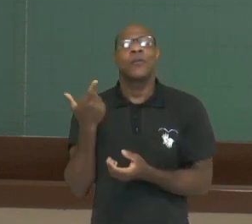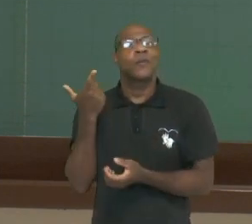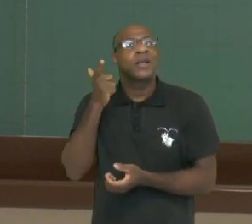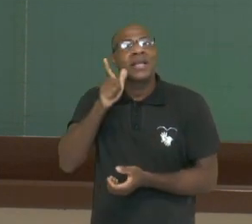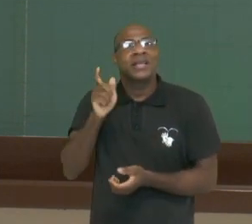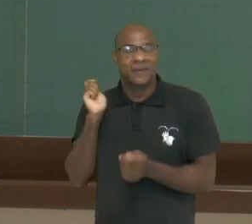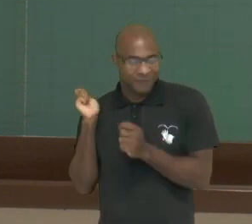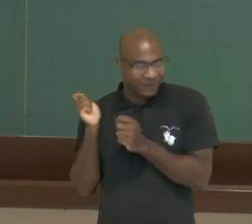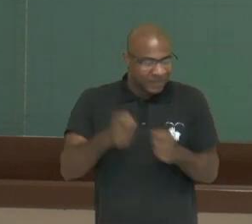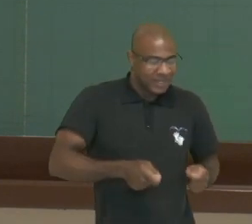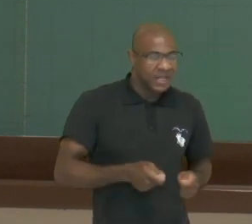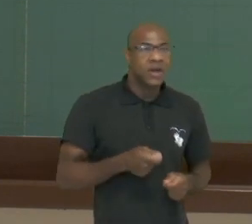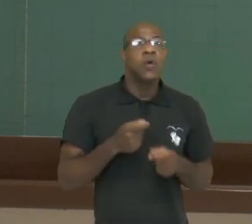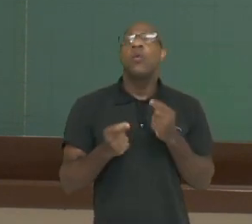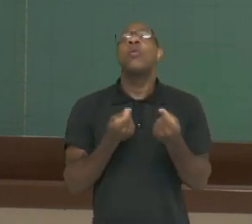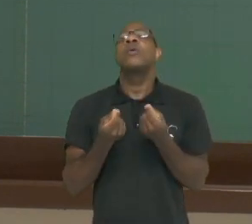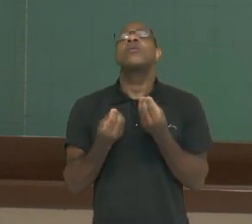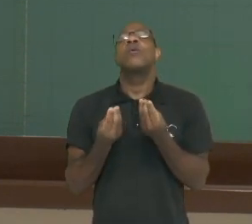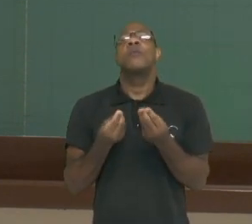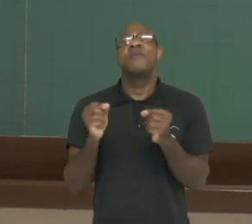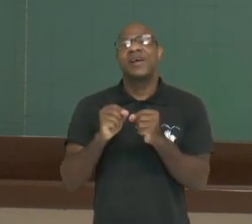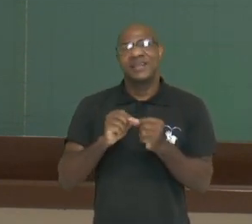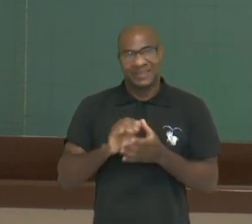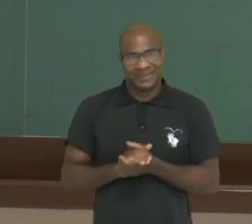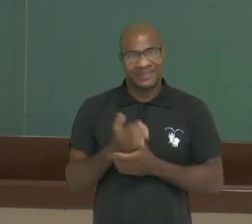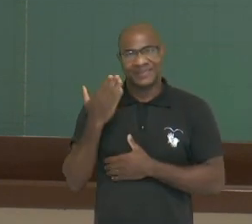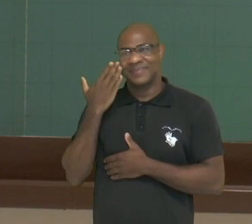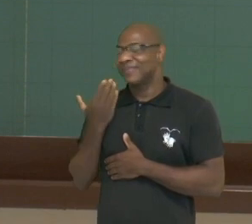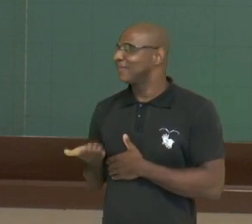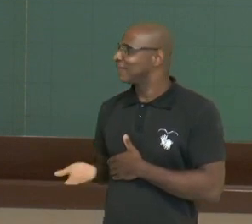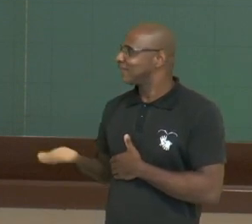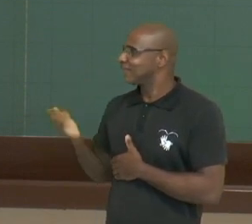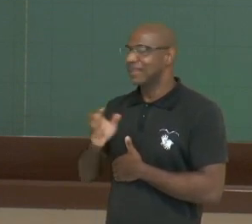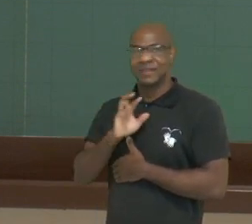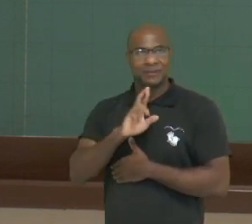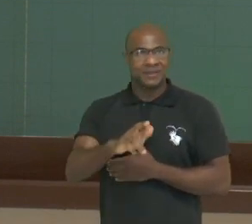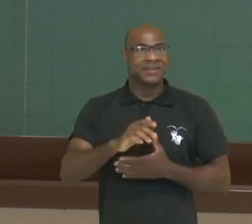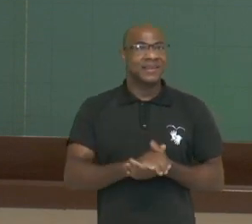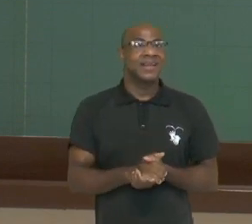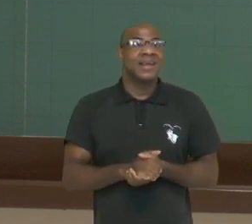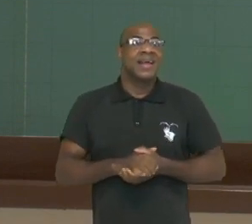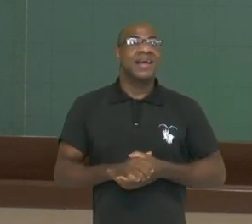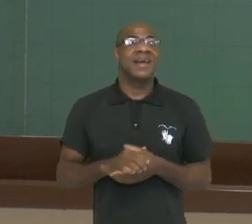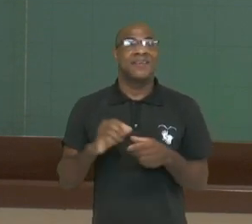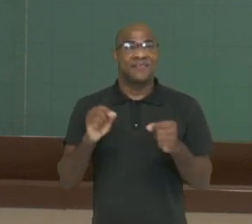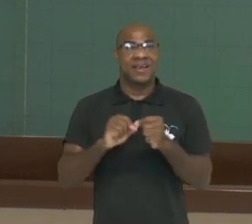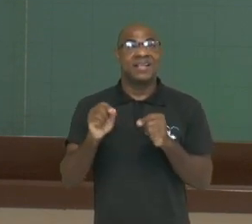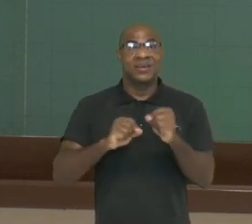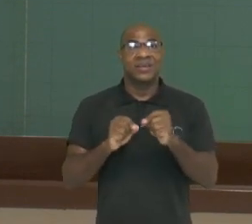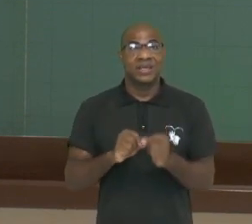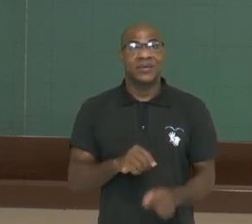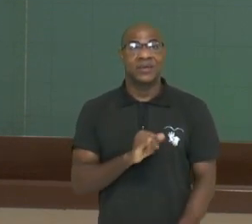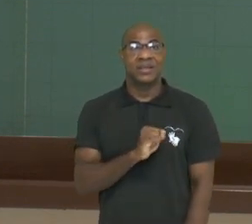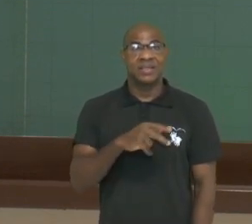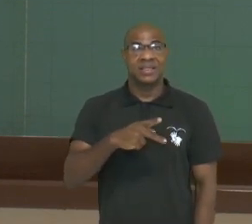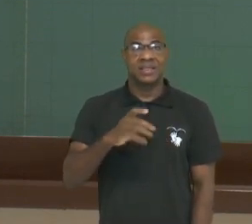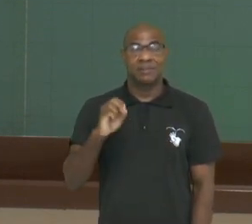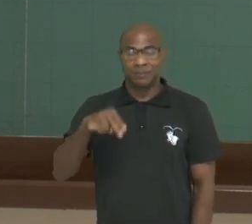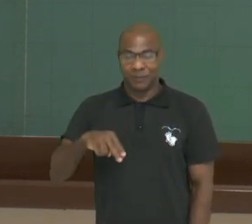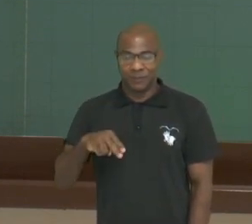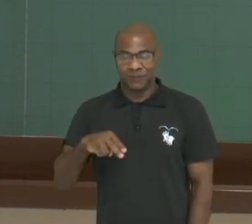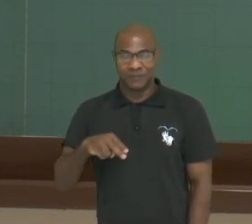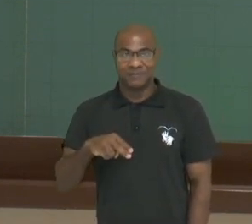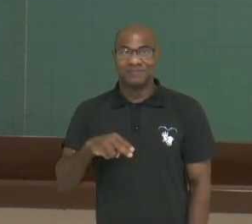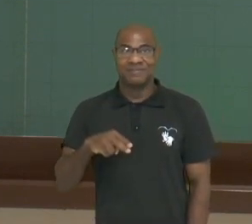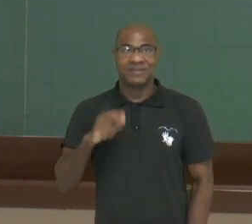para vencer no judô? Resposta, então, executar um ippon, que é aquilo que a gente falou, finaliza a